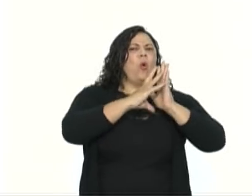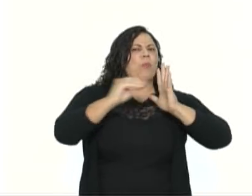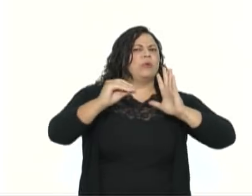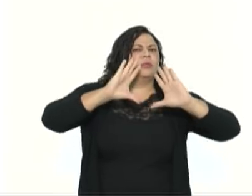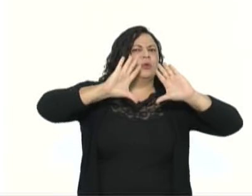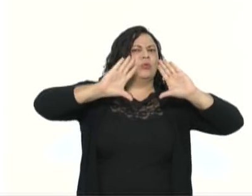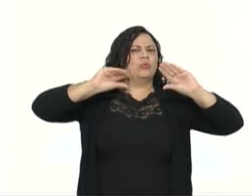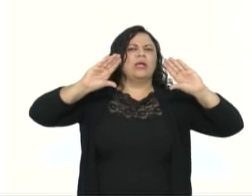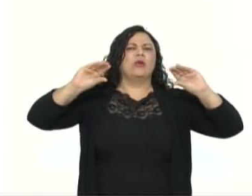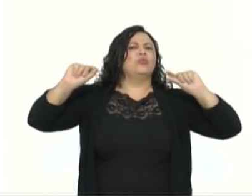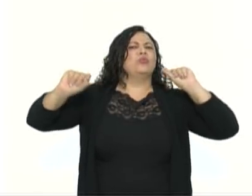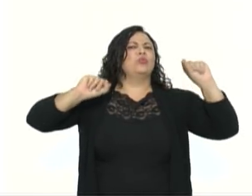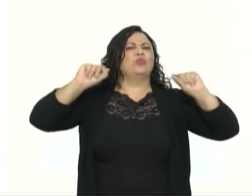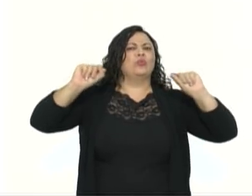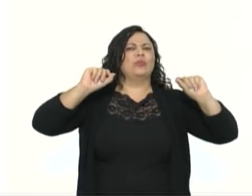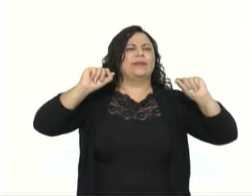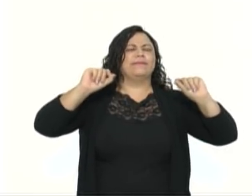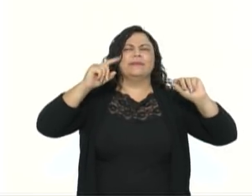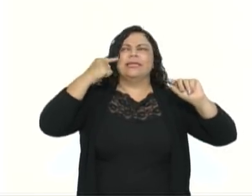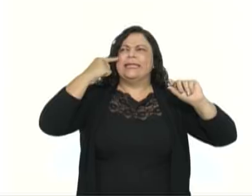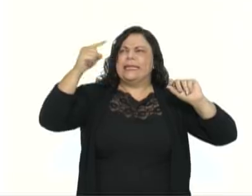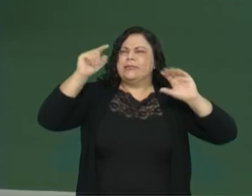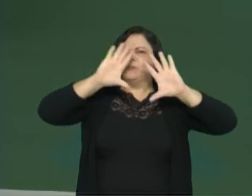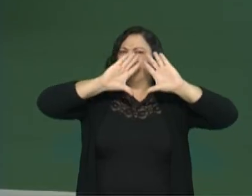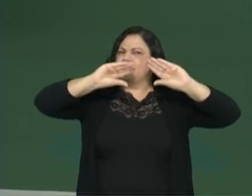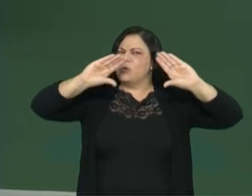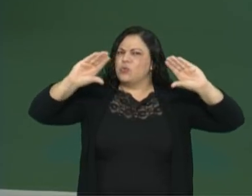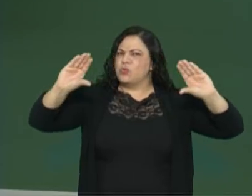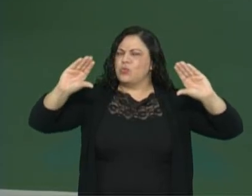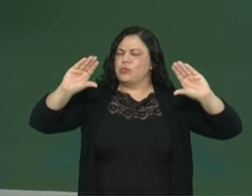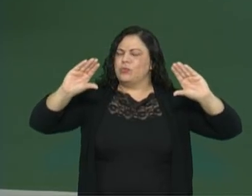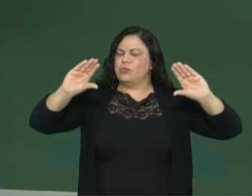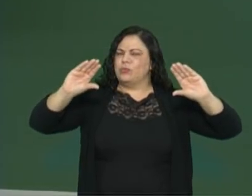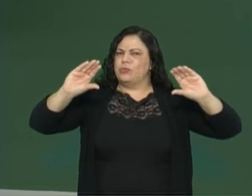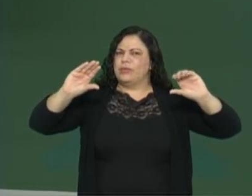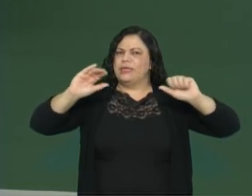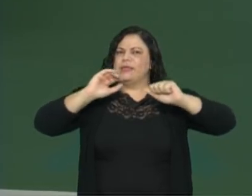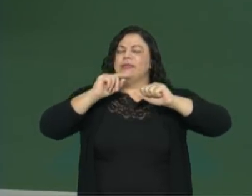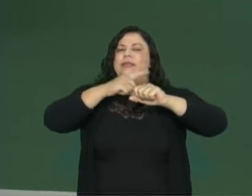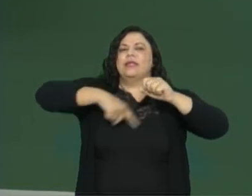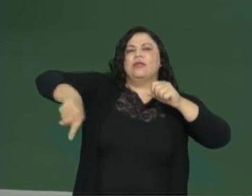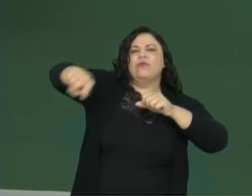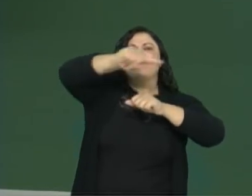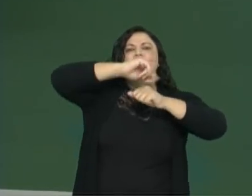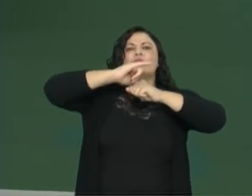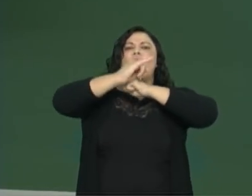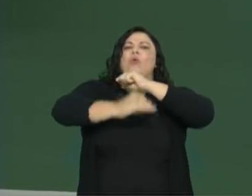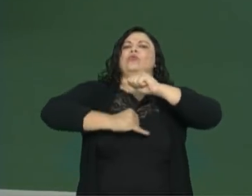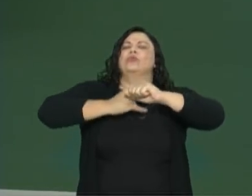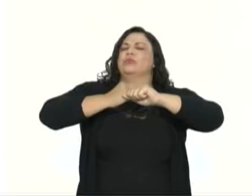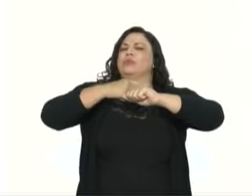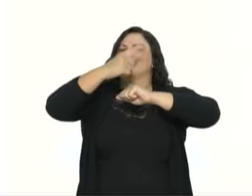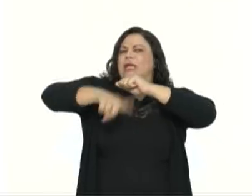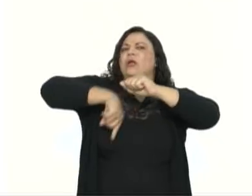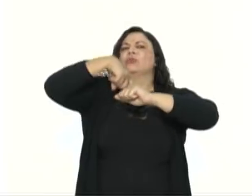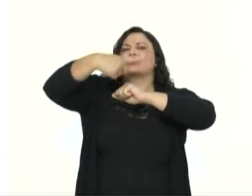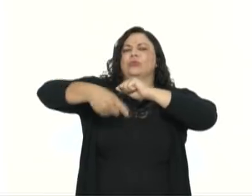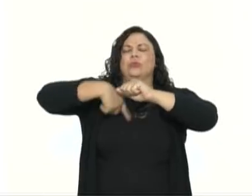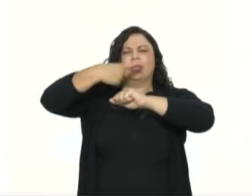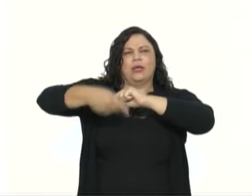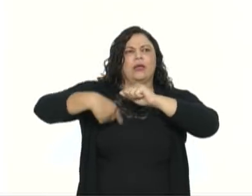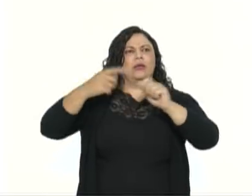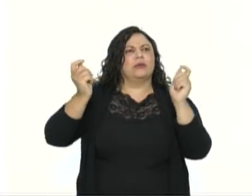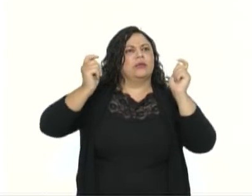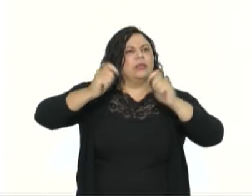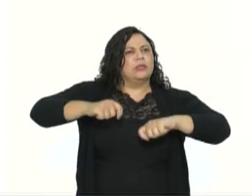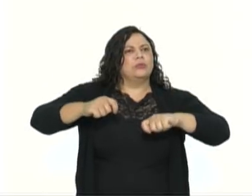ideia que tem uma nuvem em volta do núcleo do átomo, considera-se que os nós do retículo cristalino do